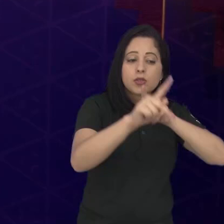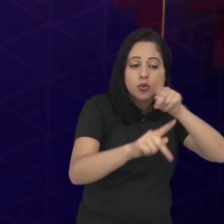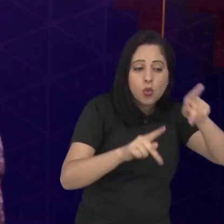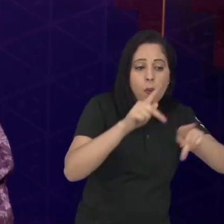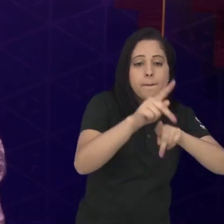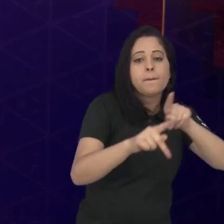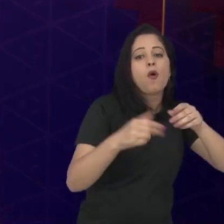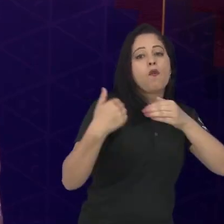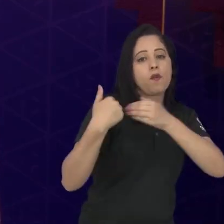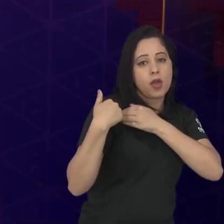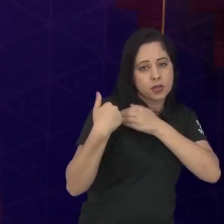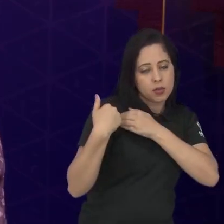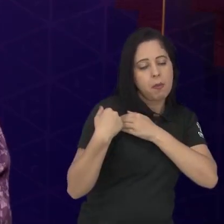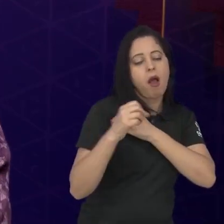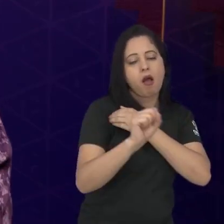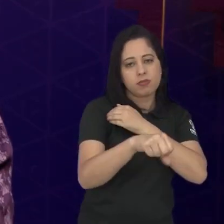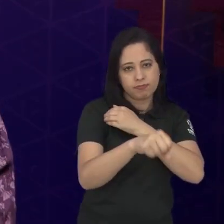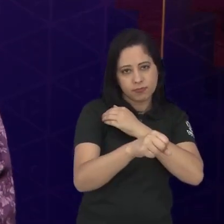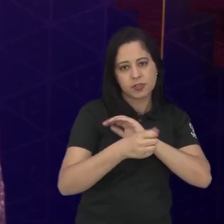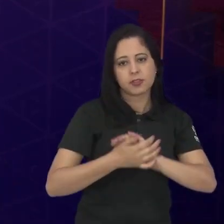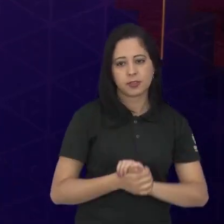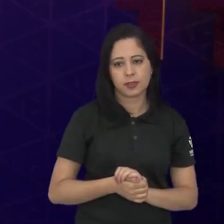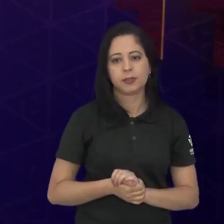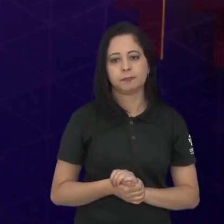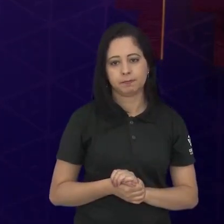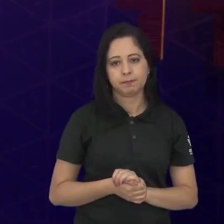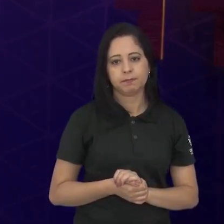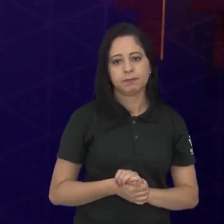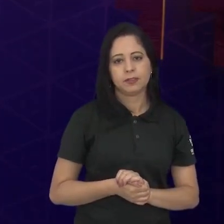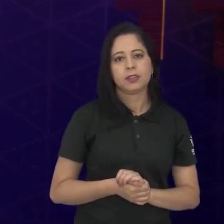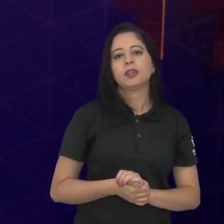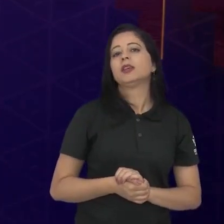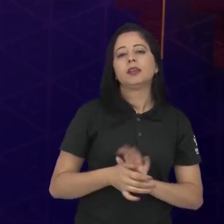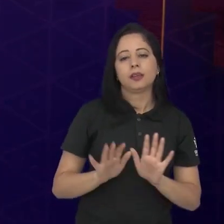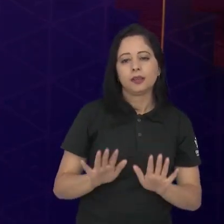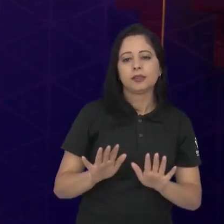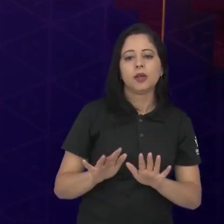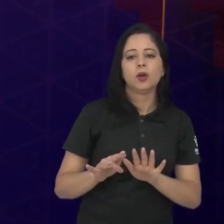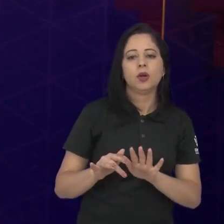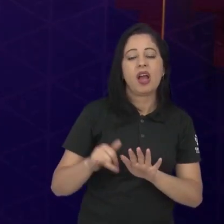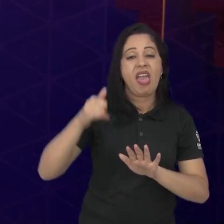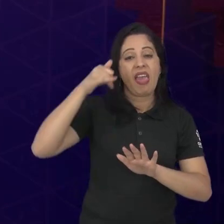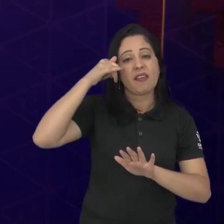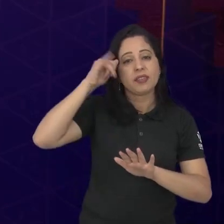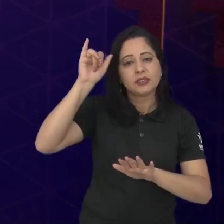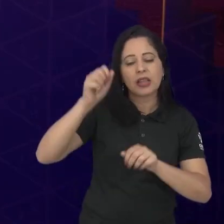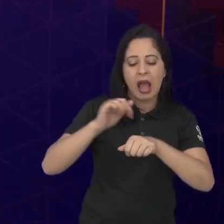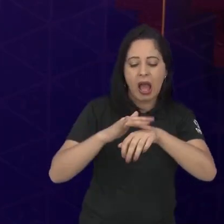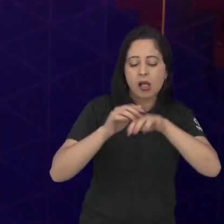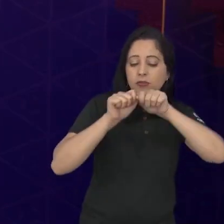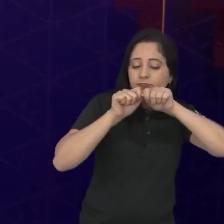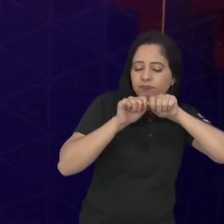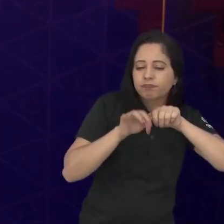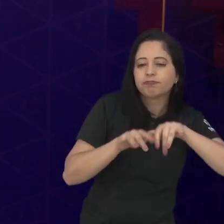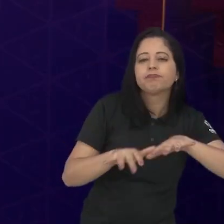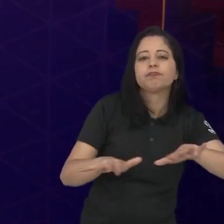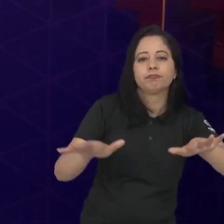bem a população, tanto para segurar economicamente e também para não avançar, né, no